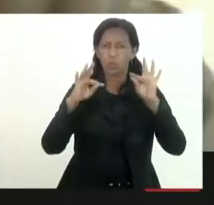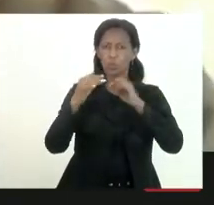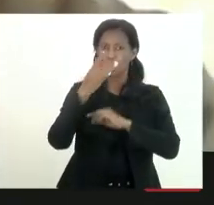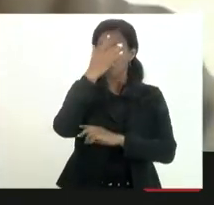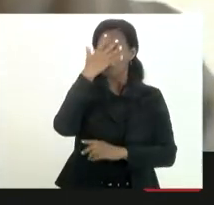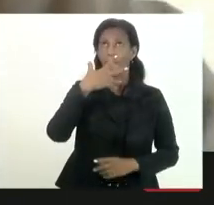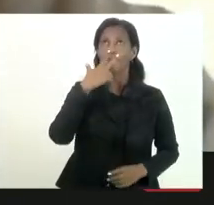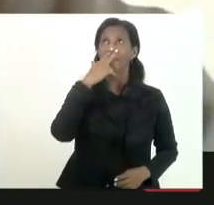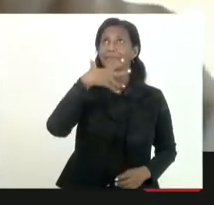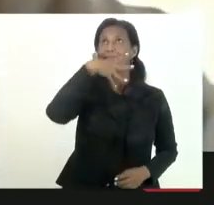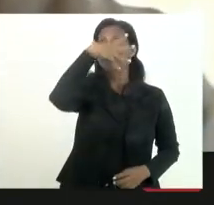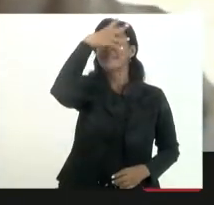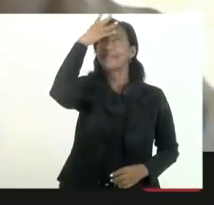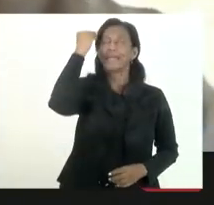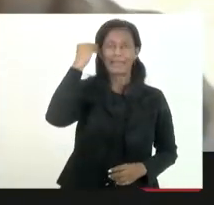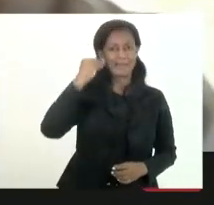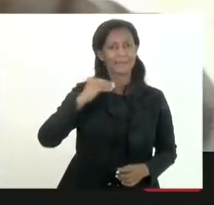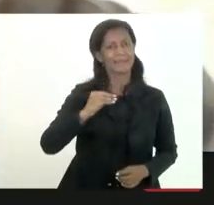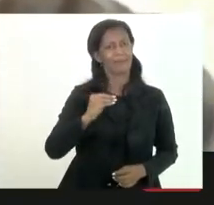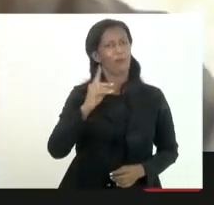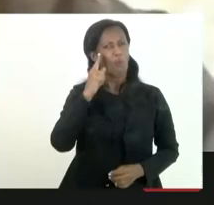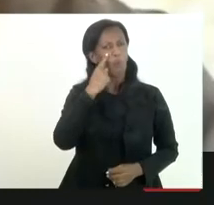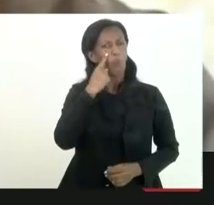que incoerência da vida.